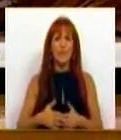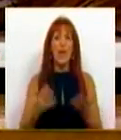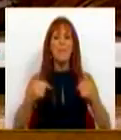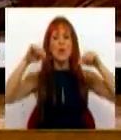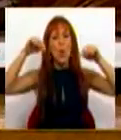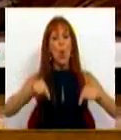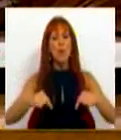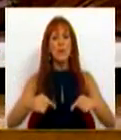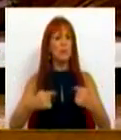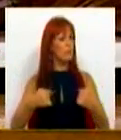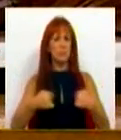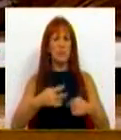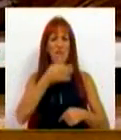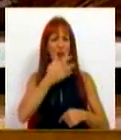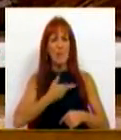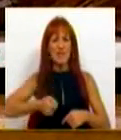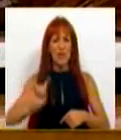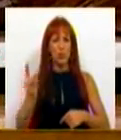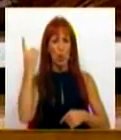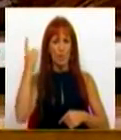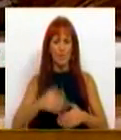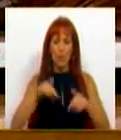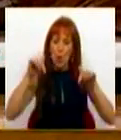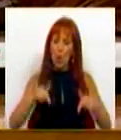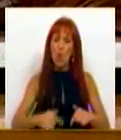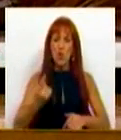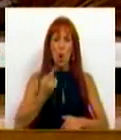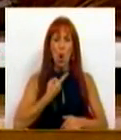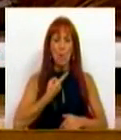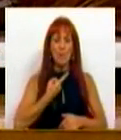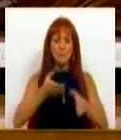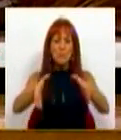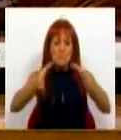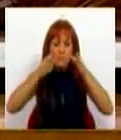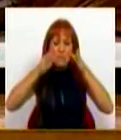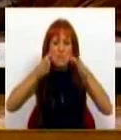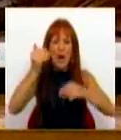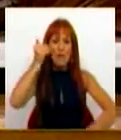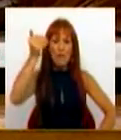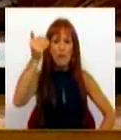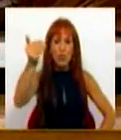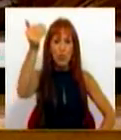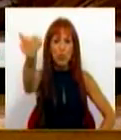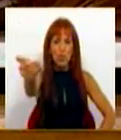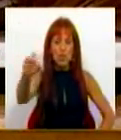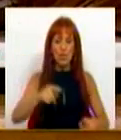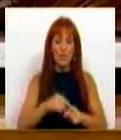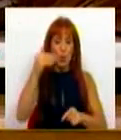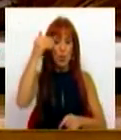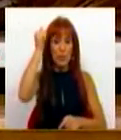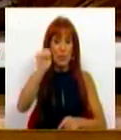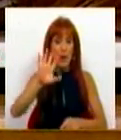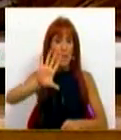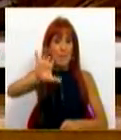Mas hoje não cabe falar do passado. Hoje devemos estar concentrados no futuro. No futuro